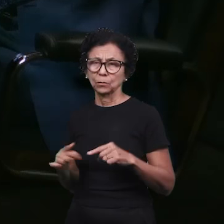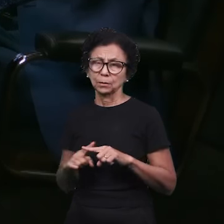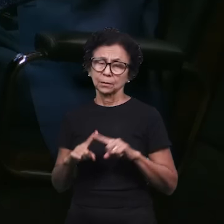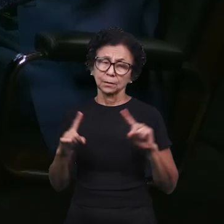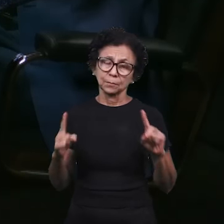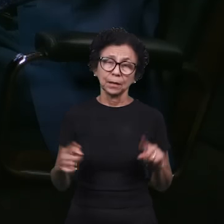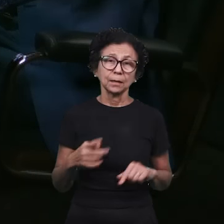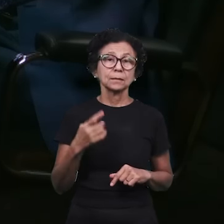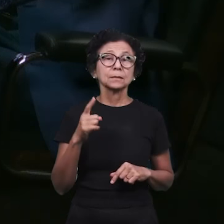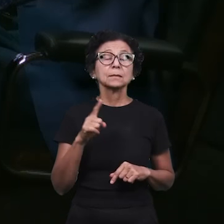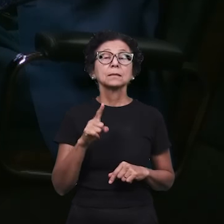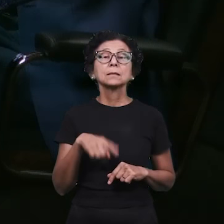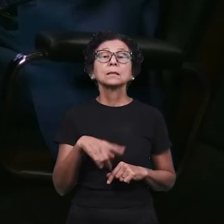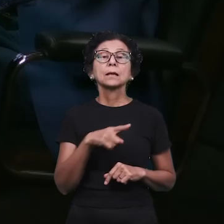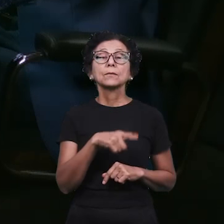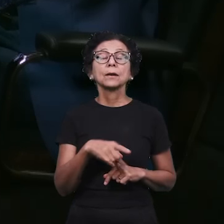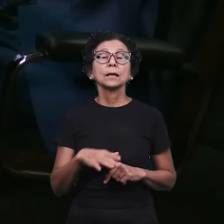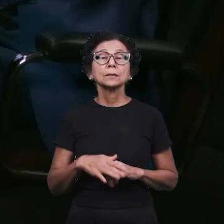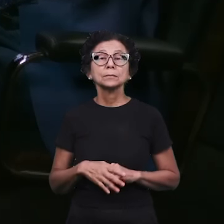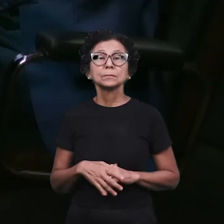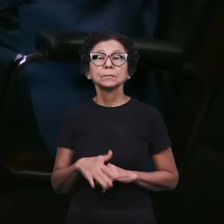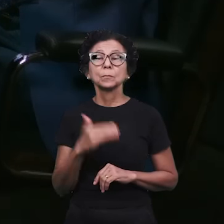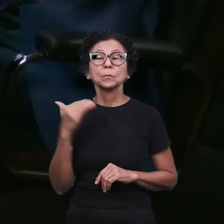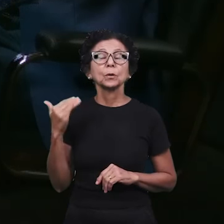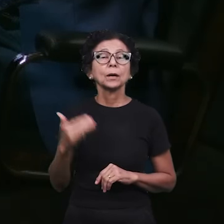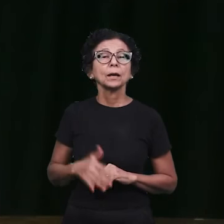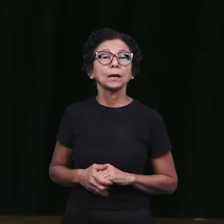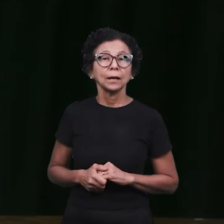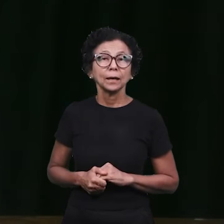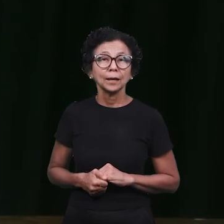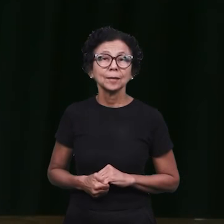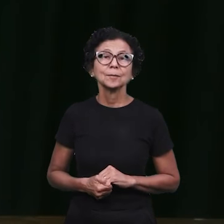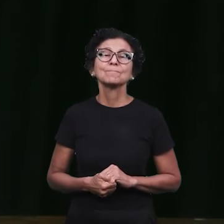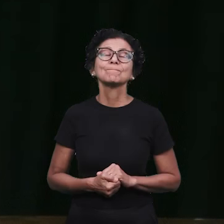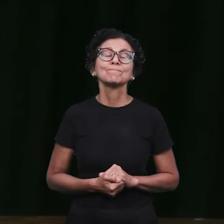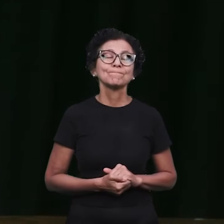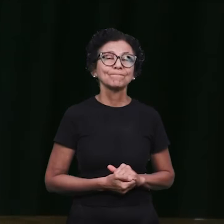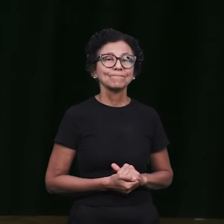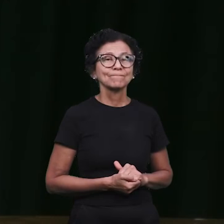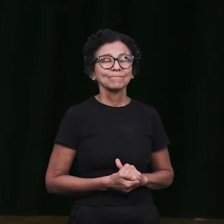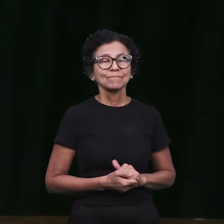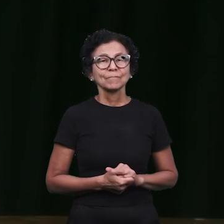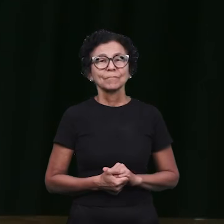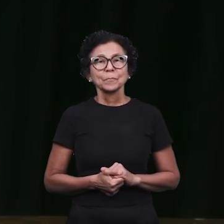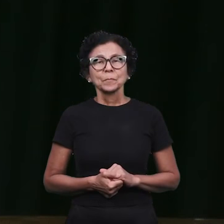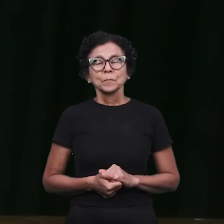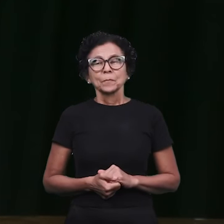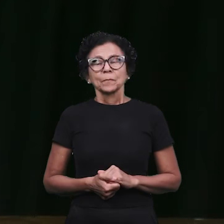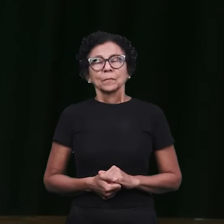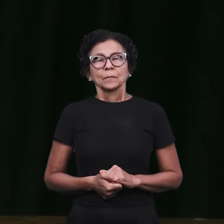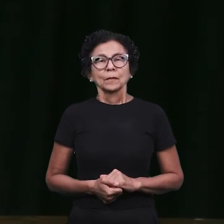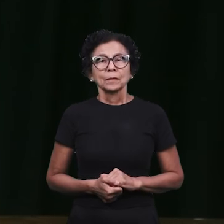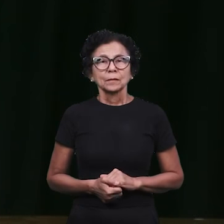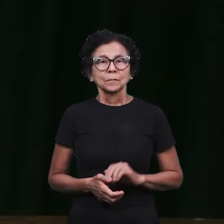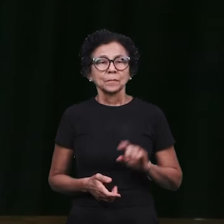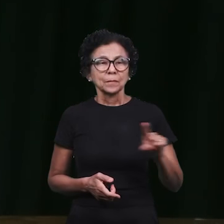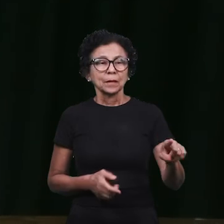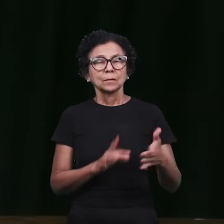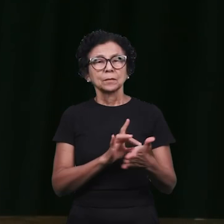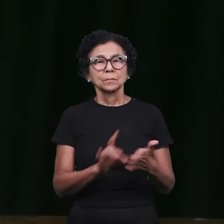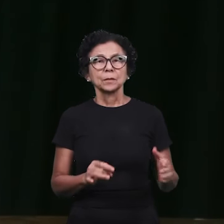nós concluirmos aqui, depois nós vamos ver que Mardoqueu ele vai ser o segundo no reino, no lugar de